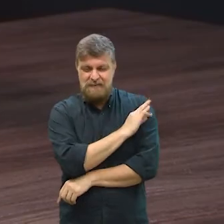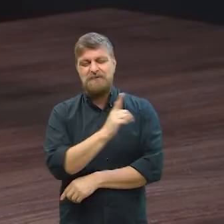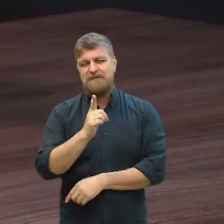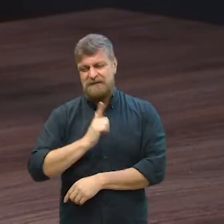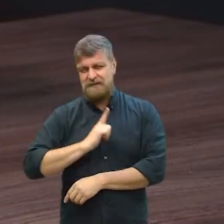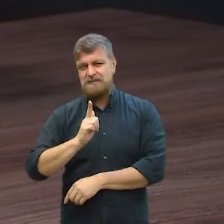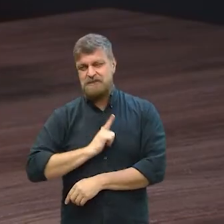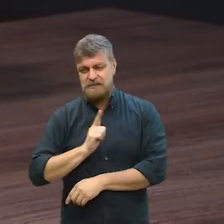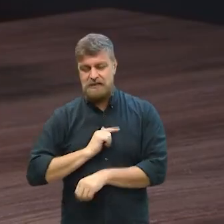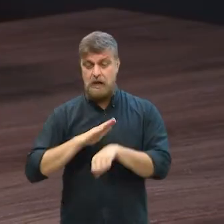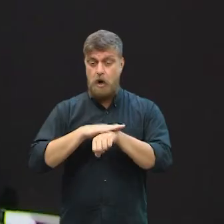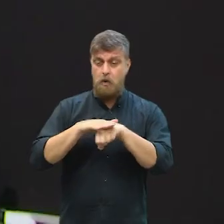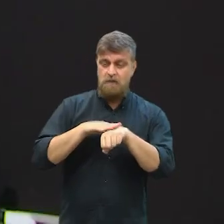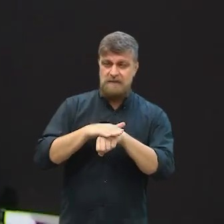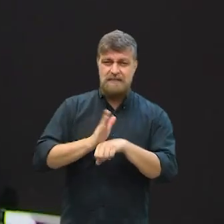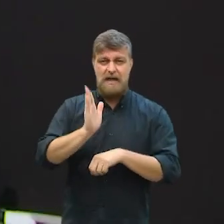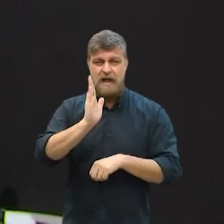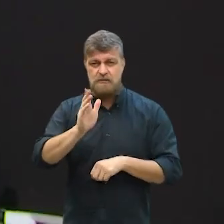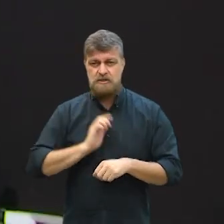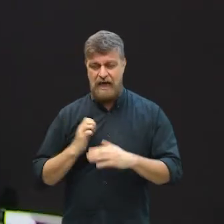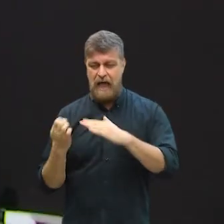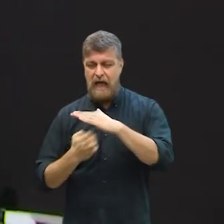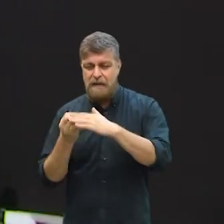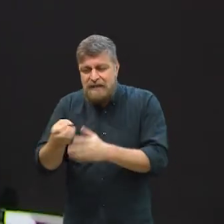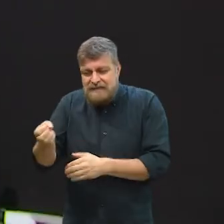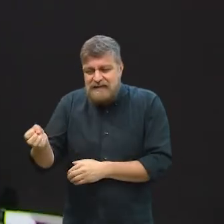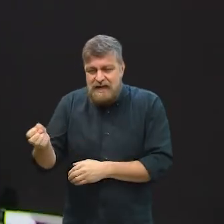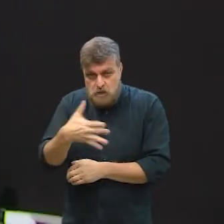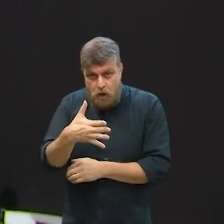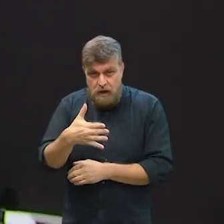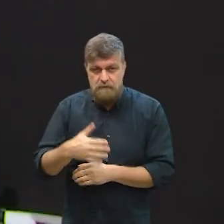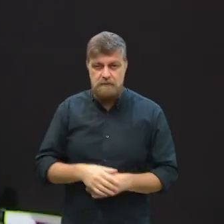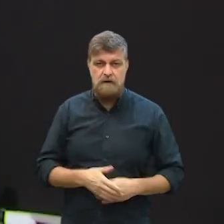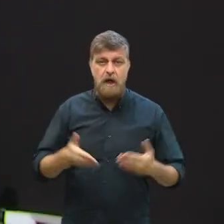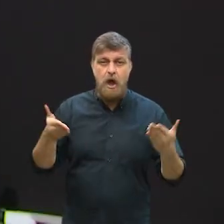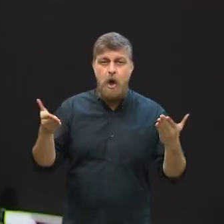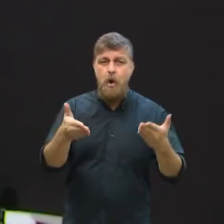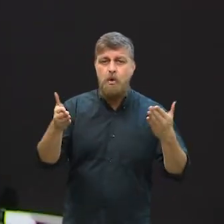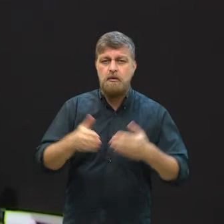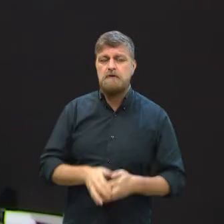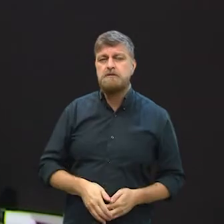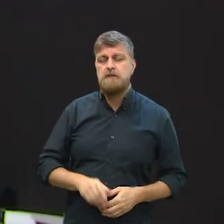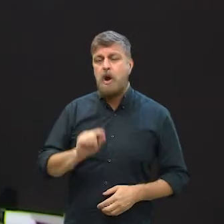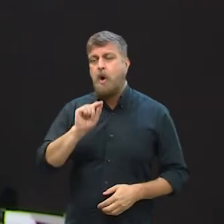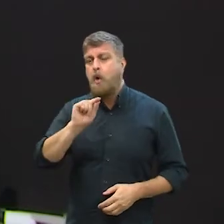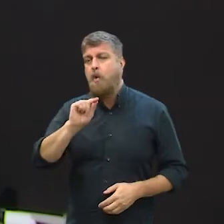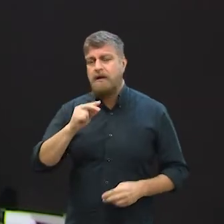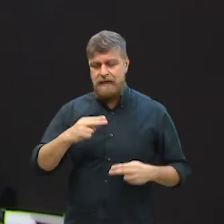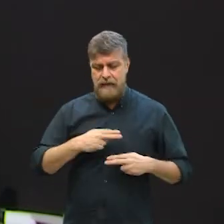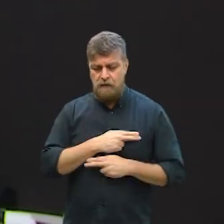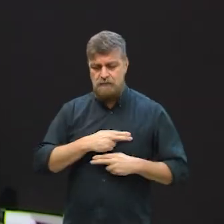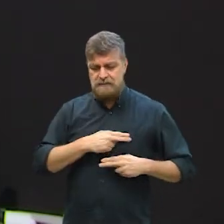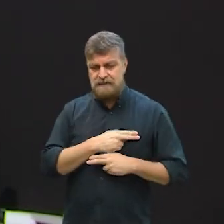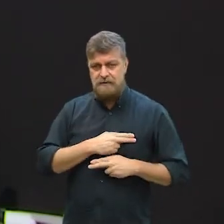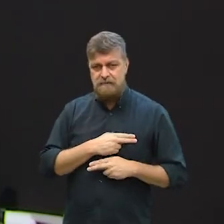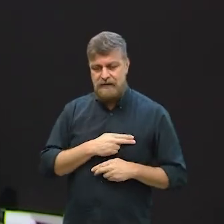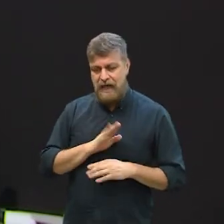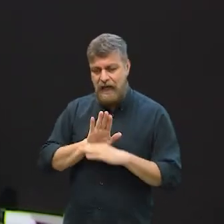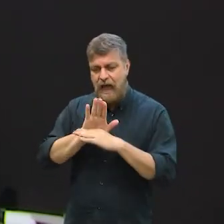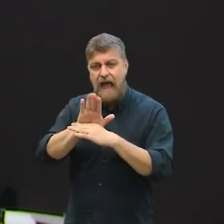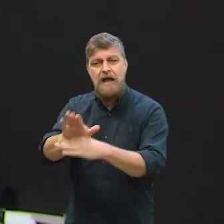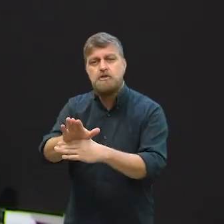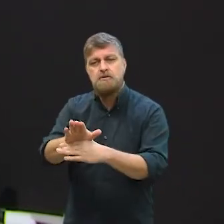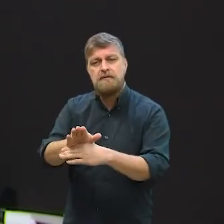de Campinas, falamos de incubação, uma série de coisas. Hoje, o que a gente pode oferecer a esse